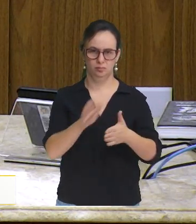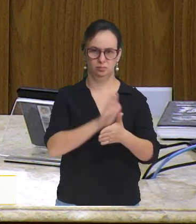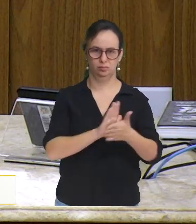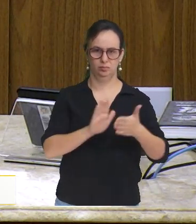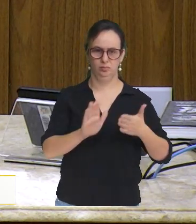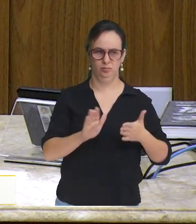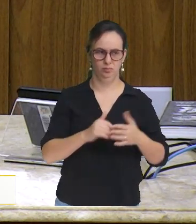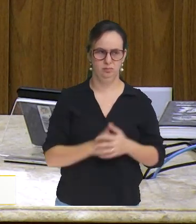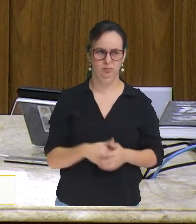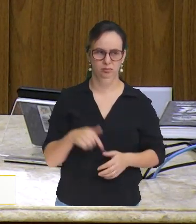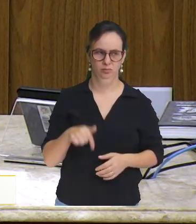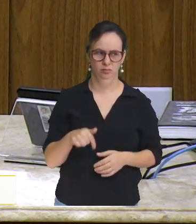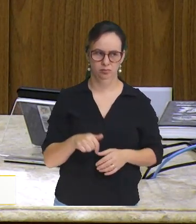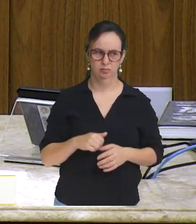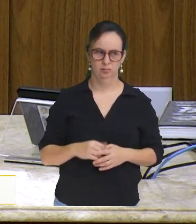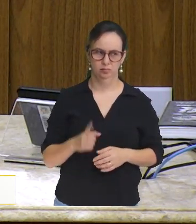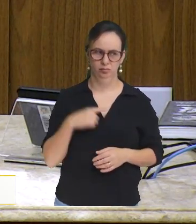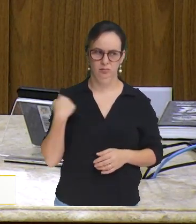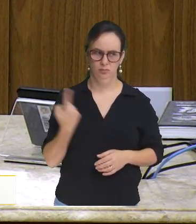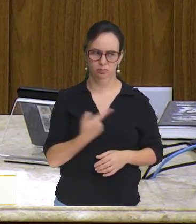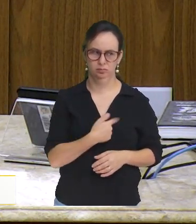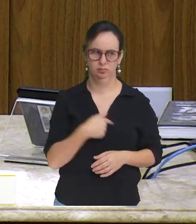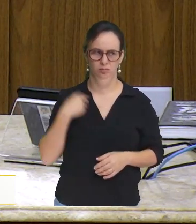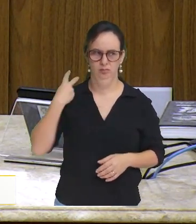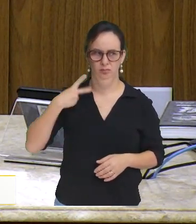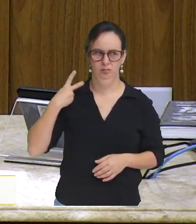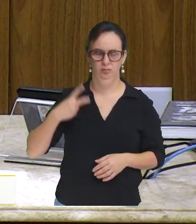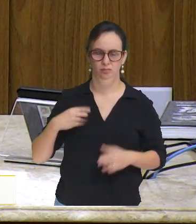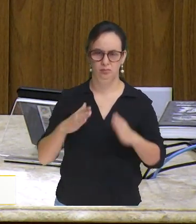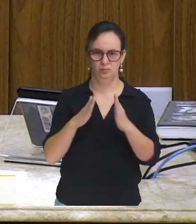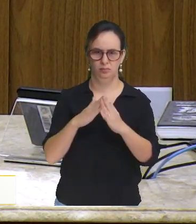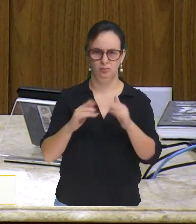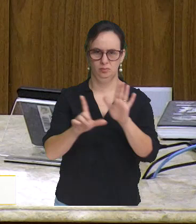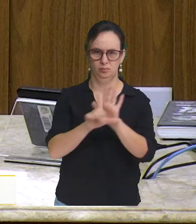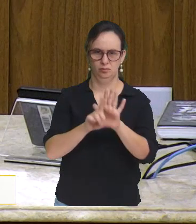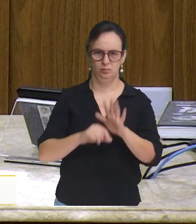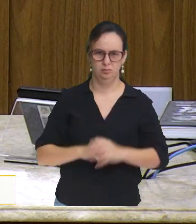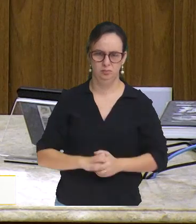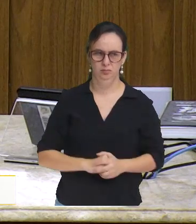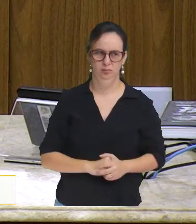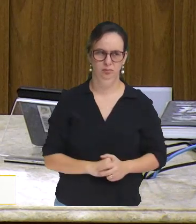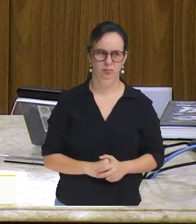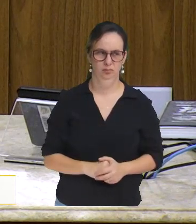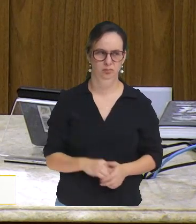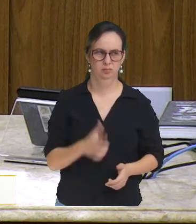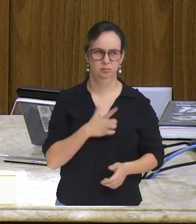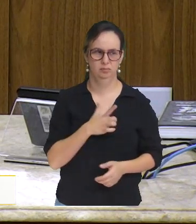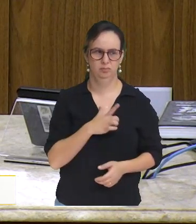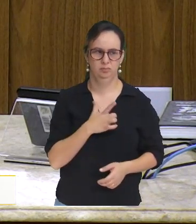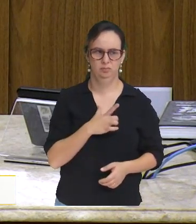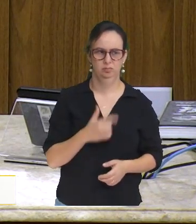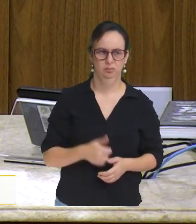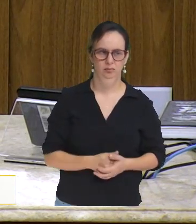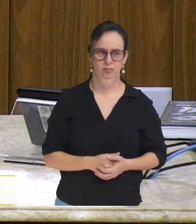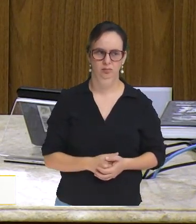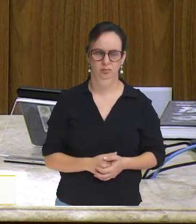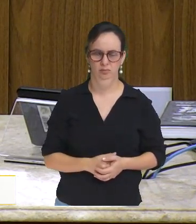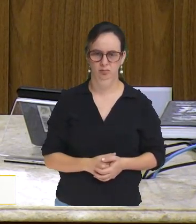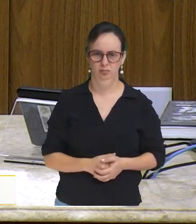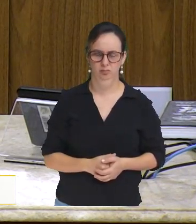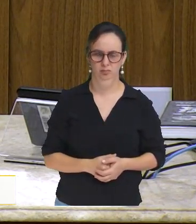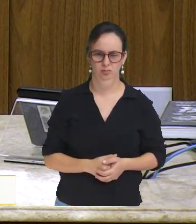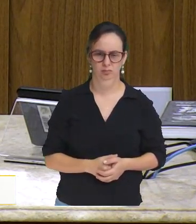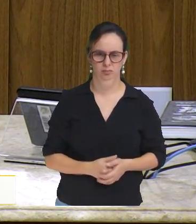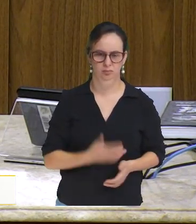e análise de nós, vereadores, nessa Casa de Leis. Portanto, não havendo, do meu ponto de